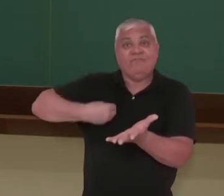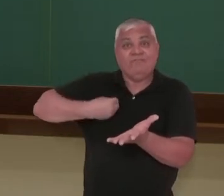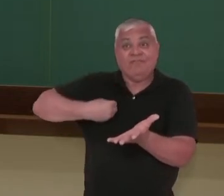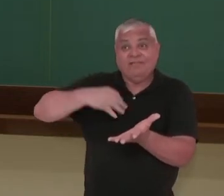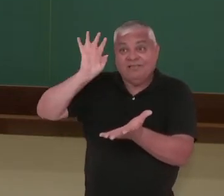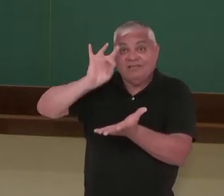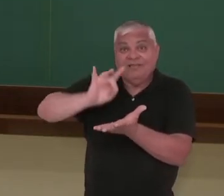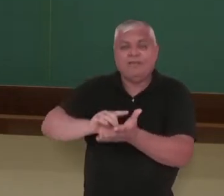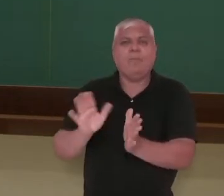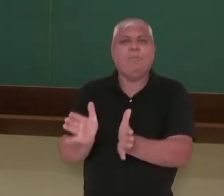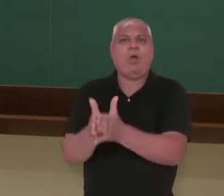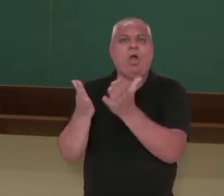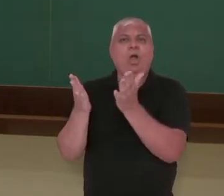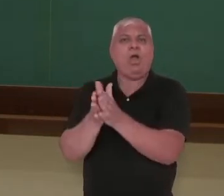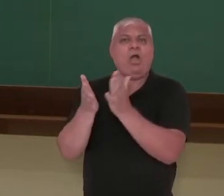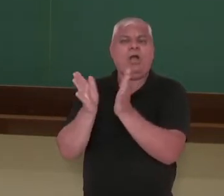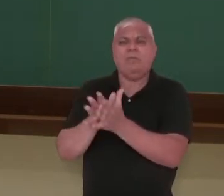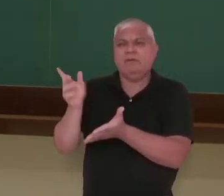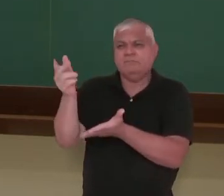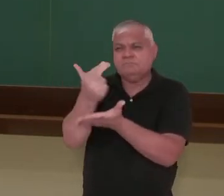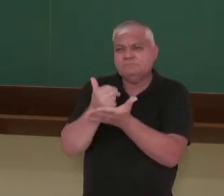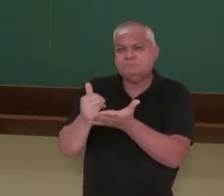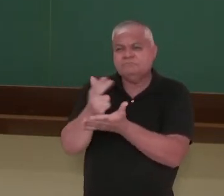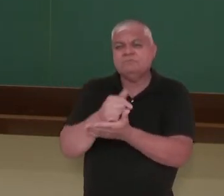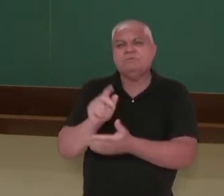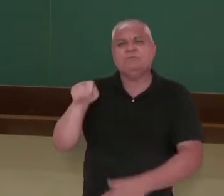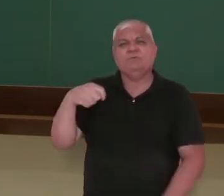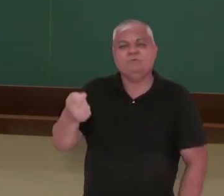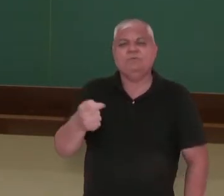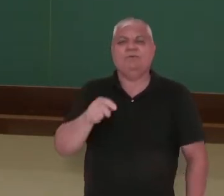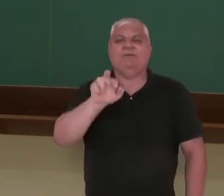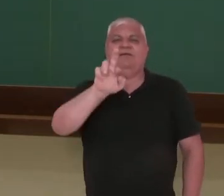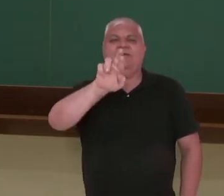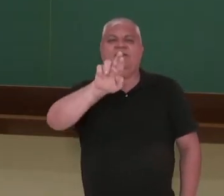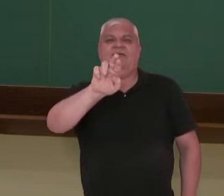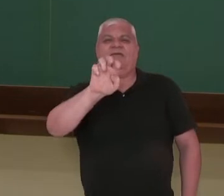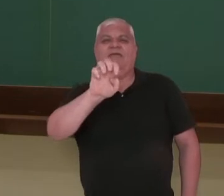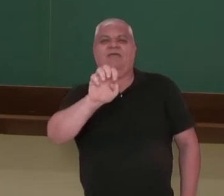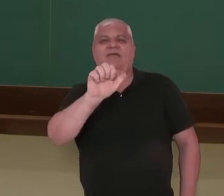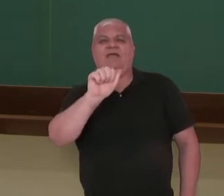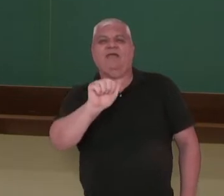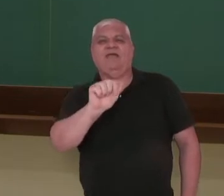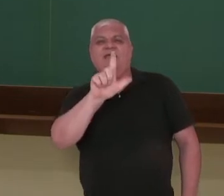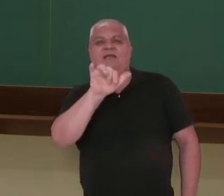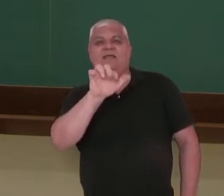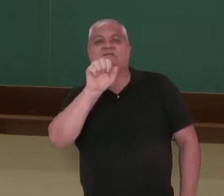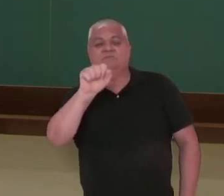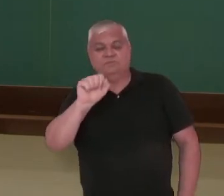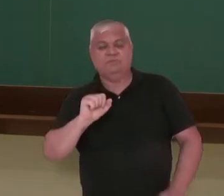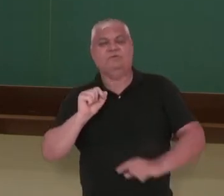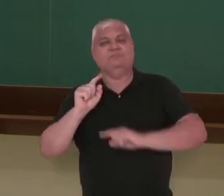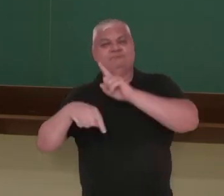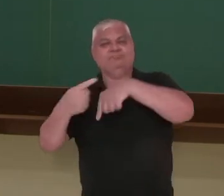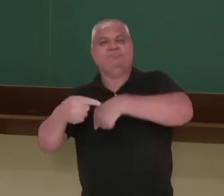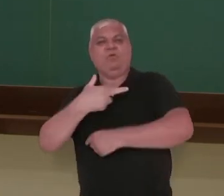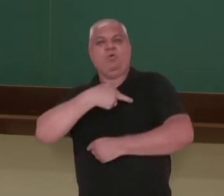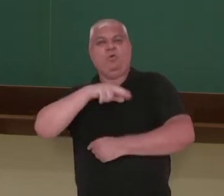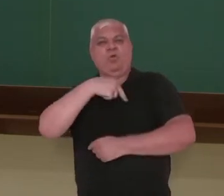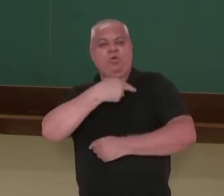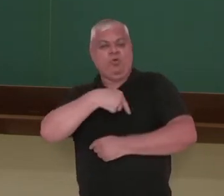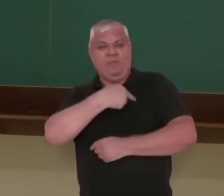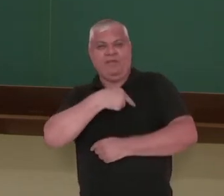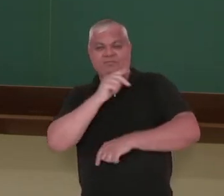pessoas pobres. Aí vai surgir uma coisa chamada realismo. O realismo ele vai surgir logo depois do período romântico e ele vai retratar